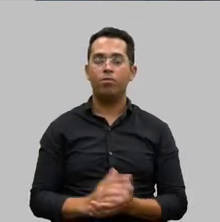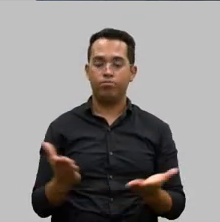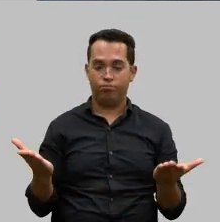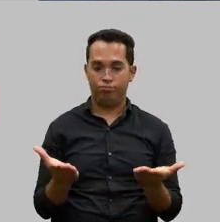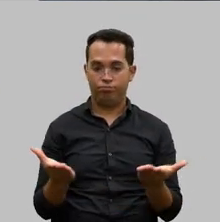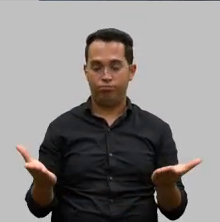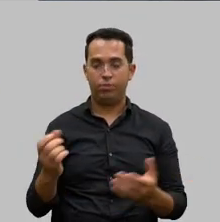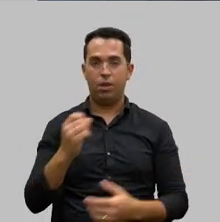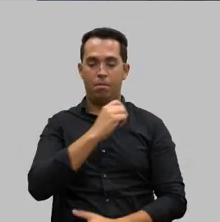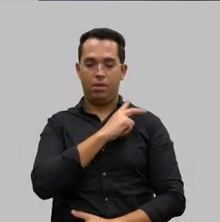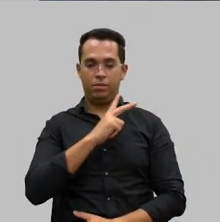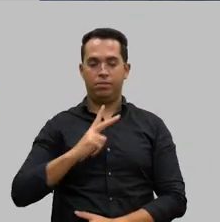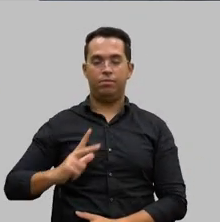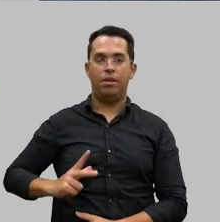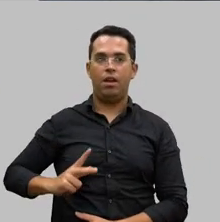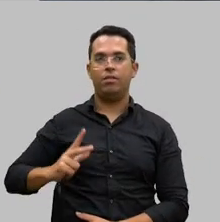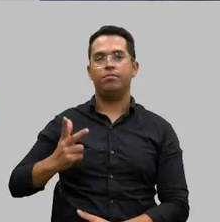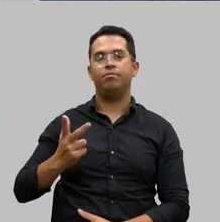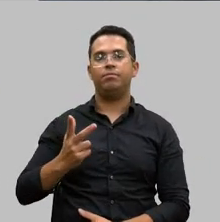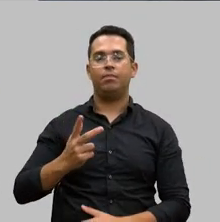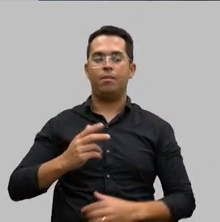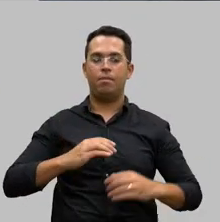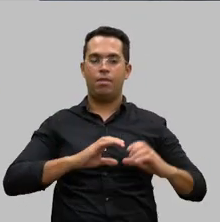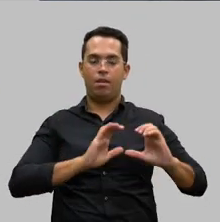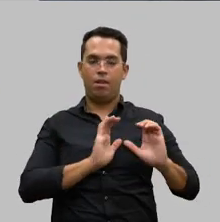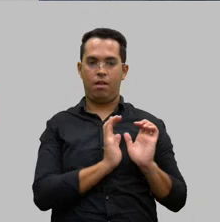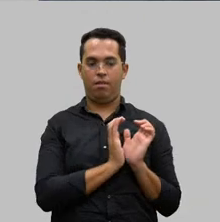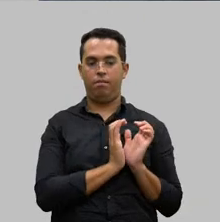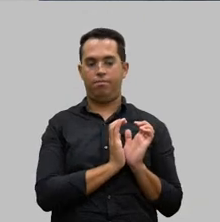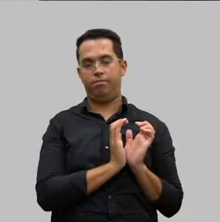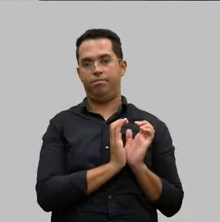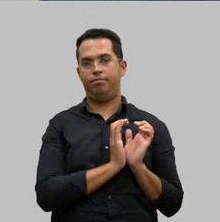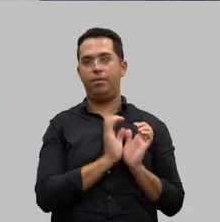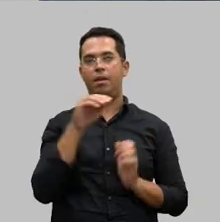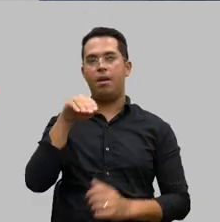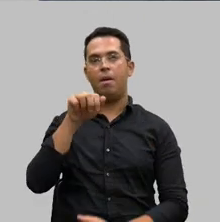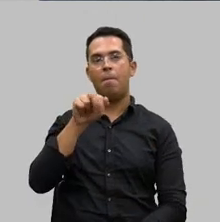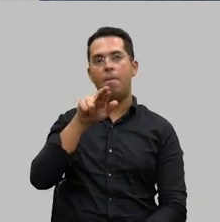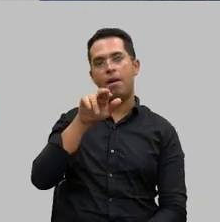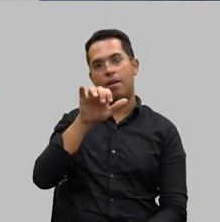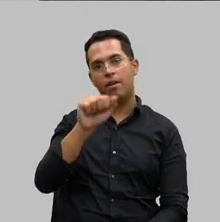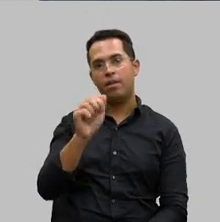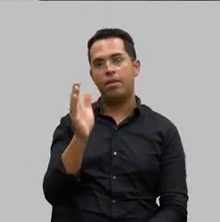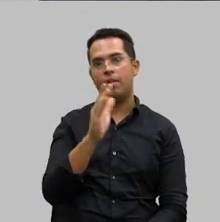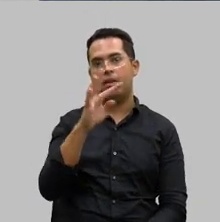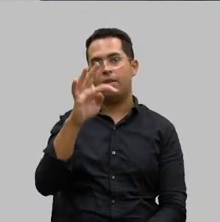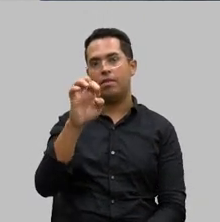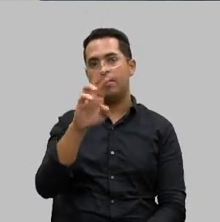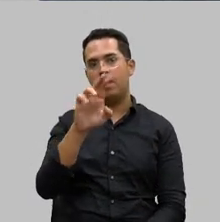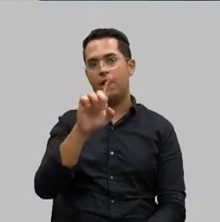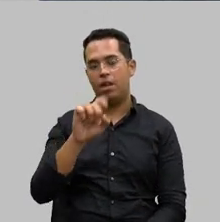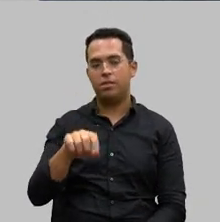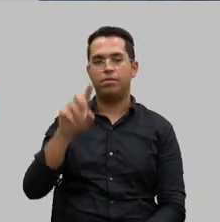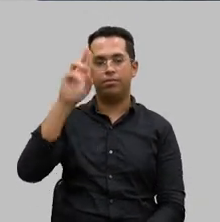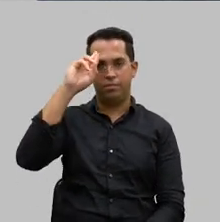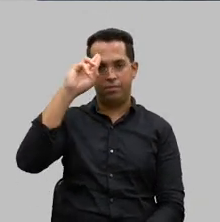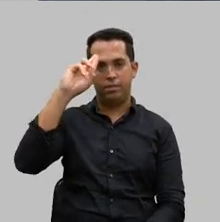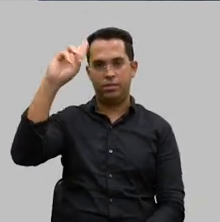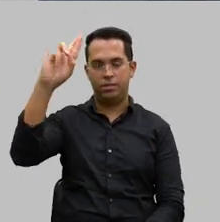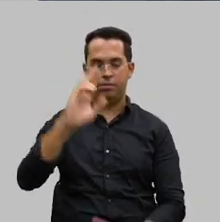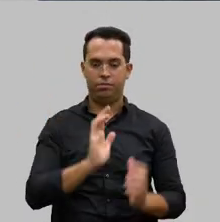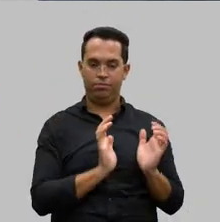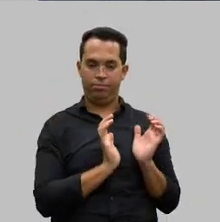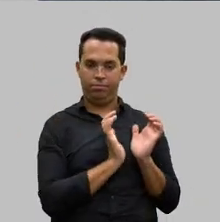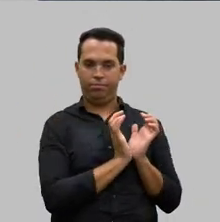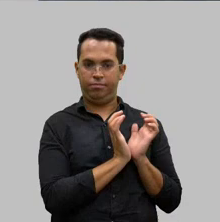Teresa eh essa semana na segunda-feira nós firmamos um convênio com apai Miradouro onde